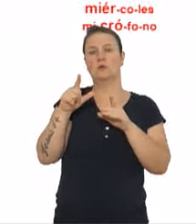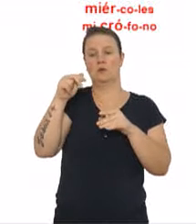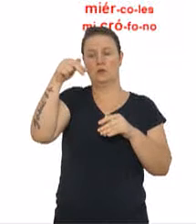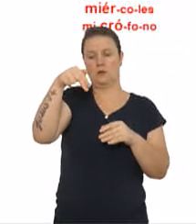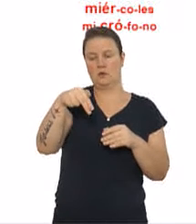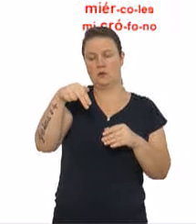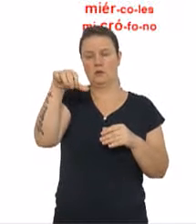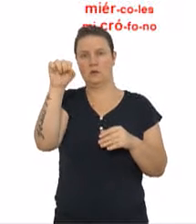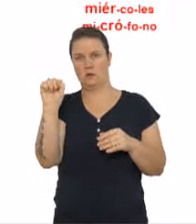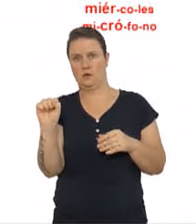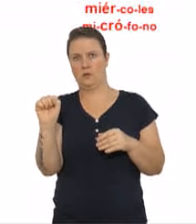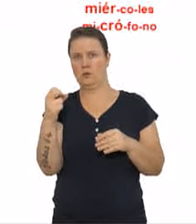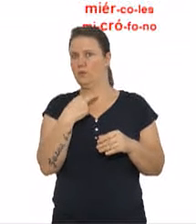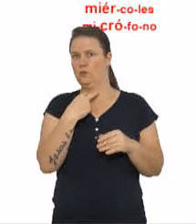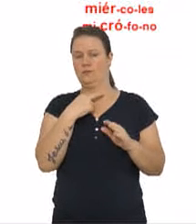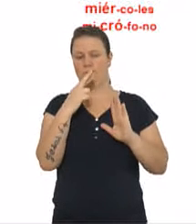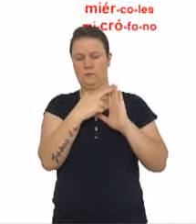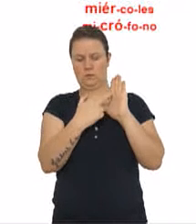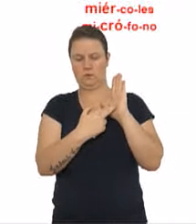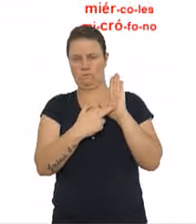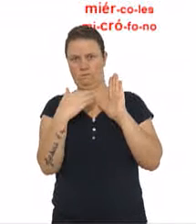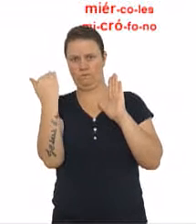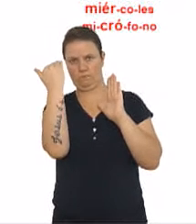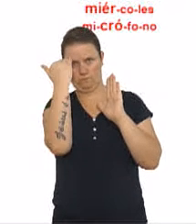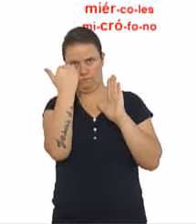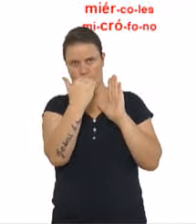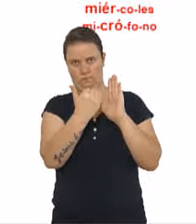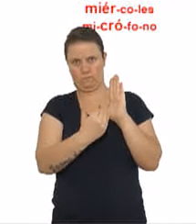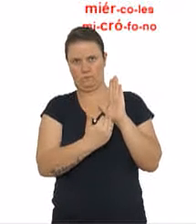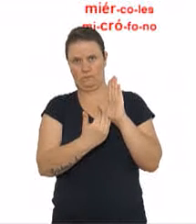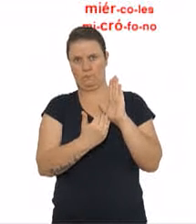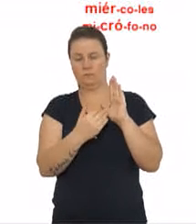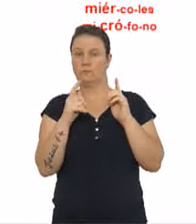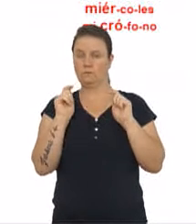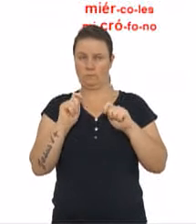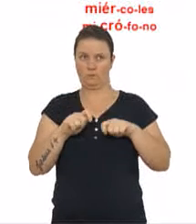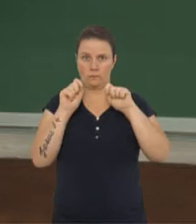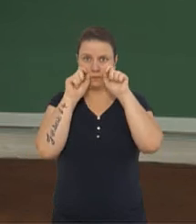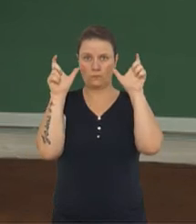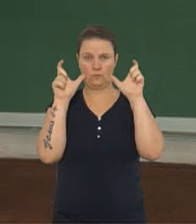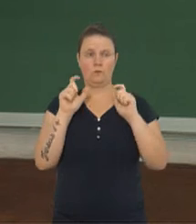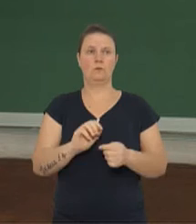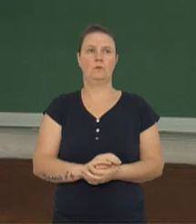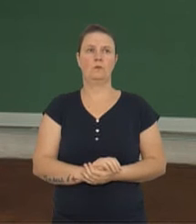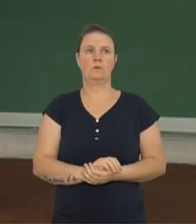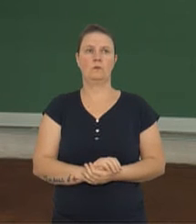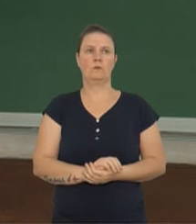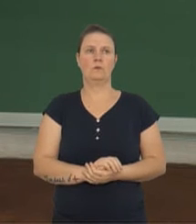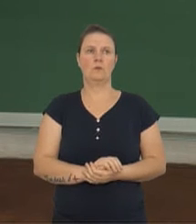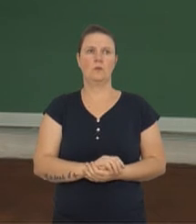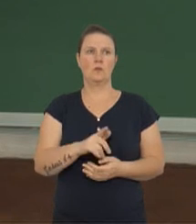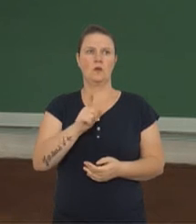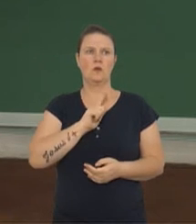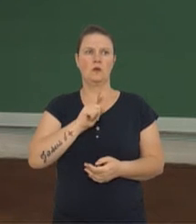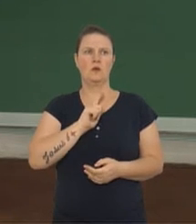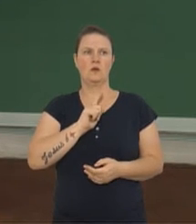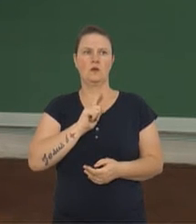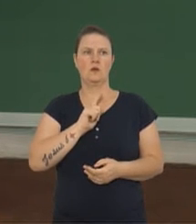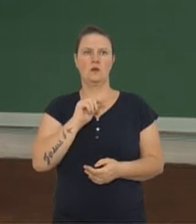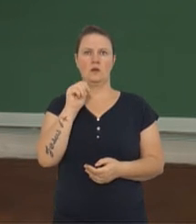e S, conforme a regrinha anterior, e tampouco em vogal. Olha os exemplos aqui, então, no infográfico. Fósil,